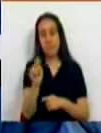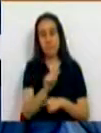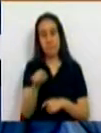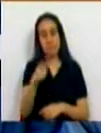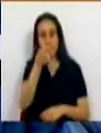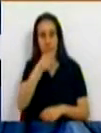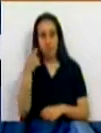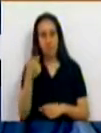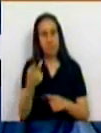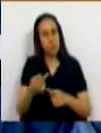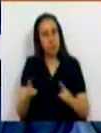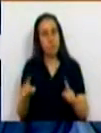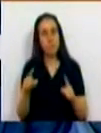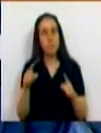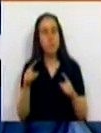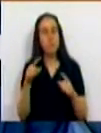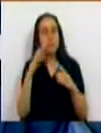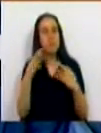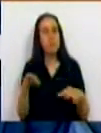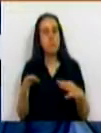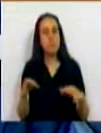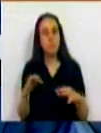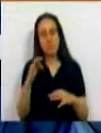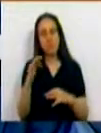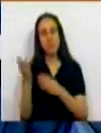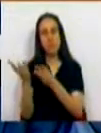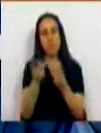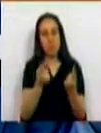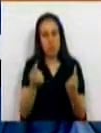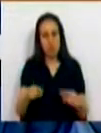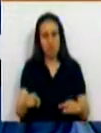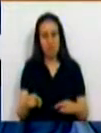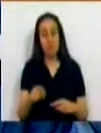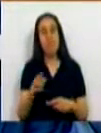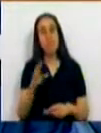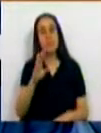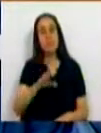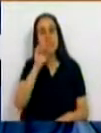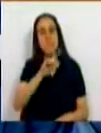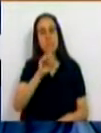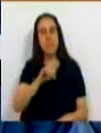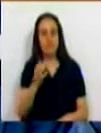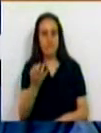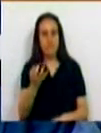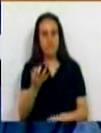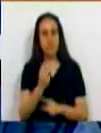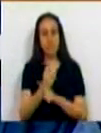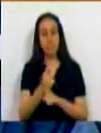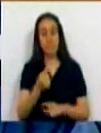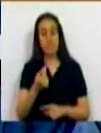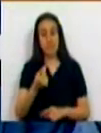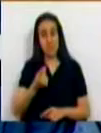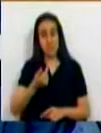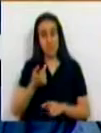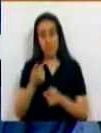Essa diferença, aliás, é tão simples que se vê em números. Se esses dividendos, mesmo com essas correções, tivessem